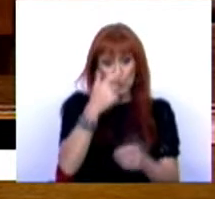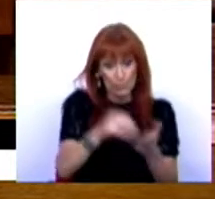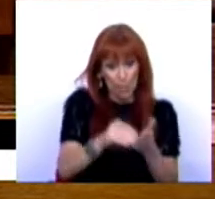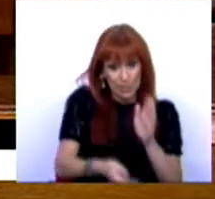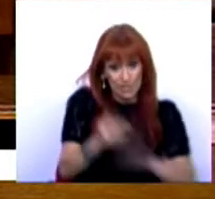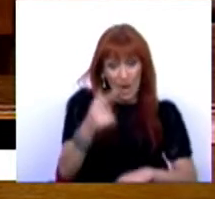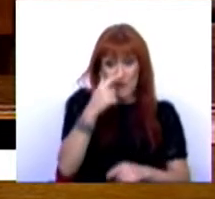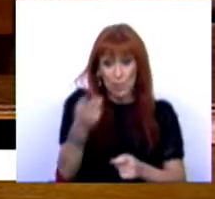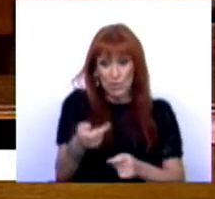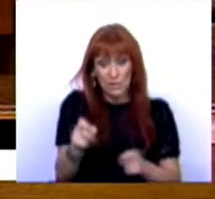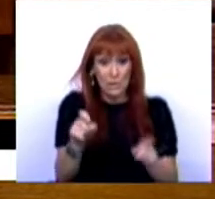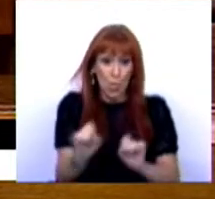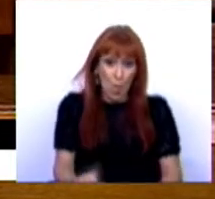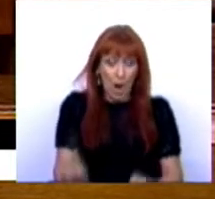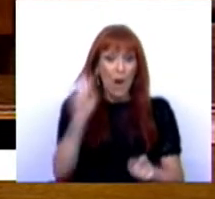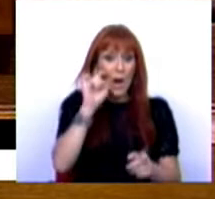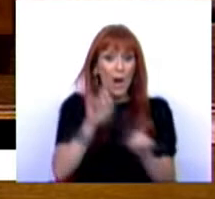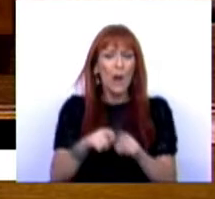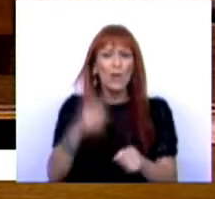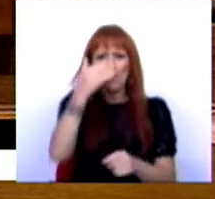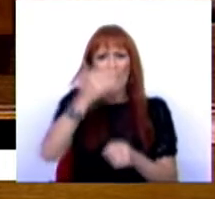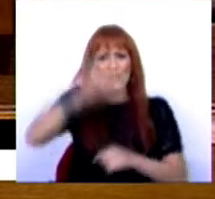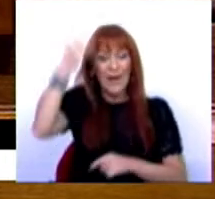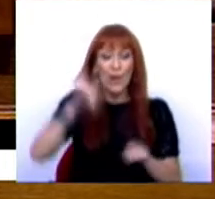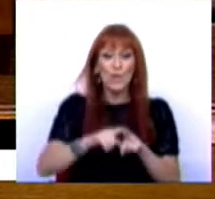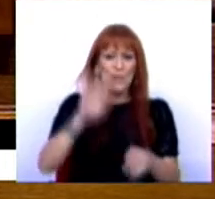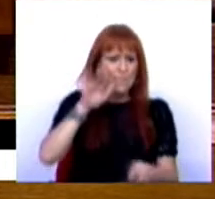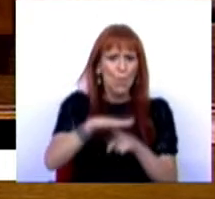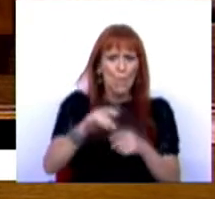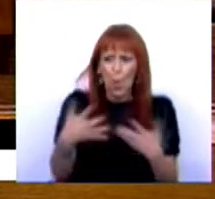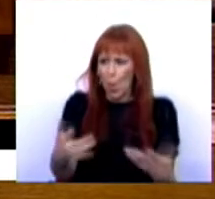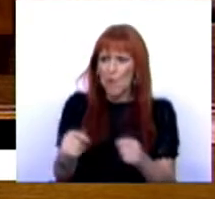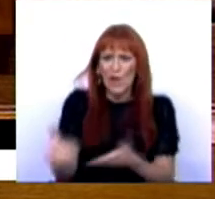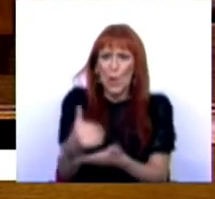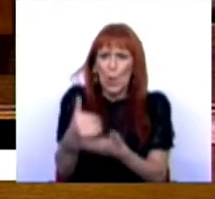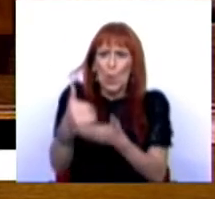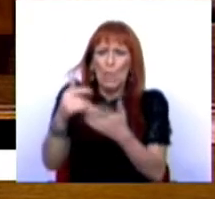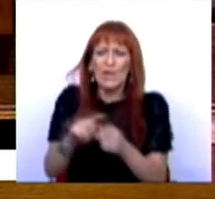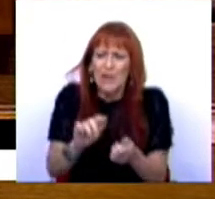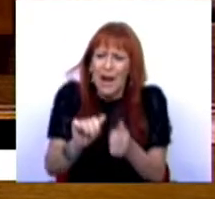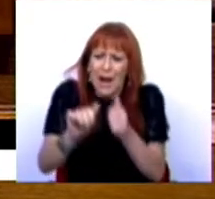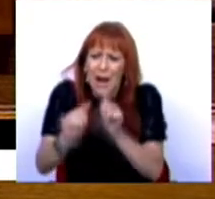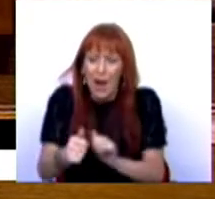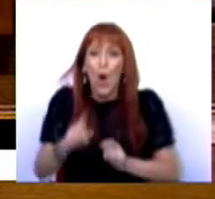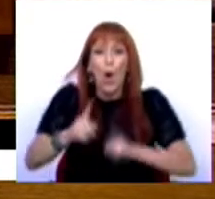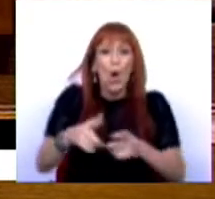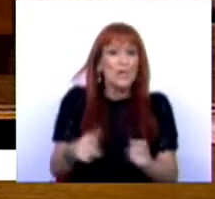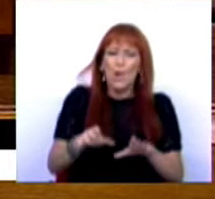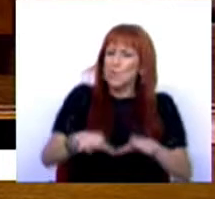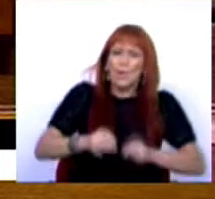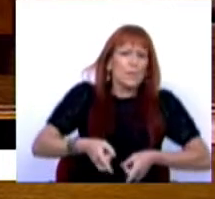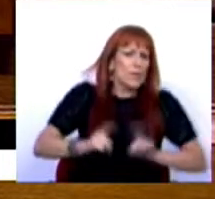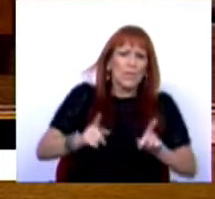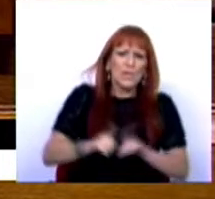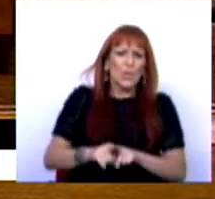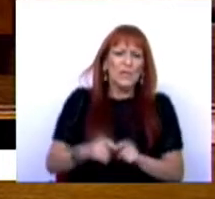pobres, os mais desprotegidos, para os mais velhos. Consequências essas de que ainda estamos hoje a recuperar e a reverter e com as quais não admitimos